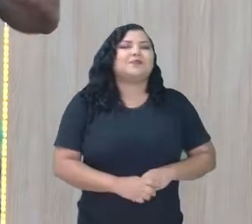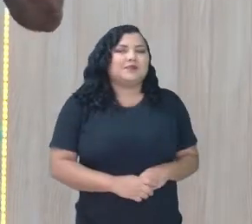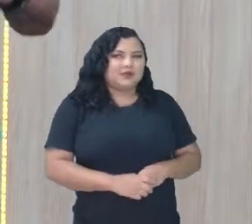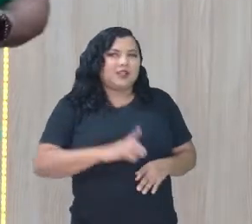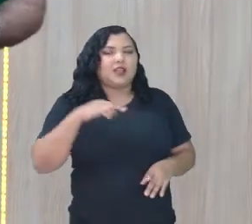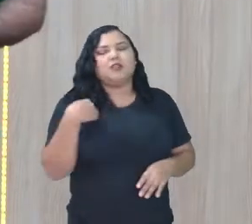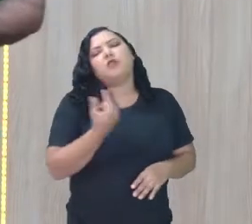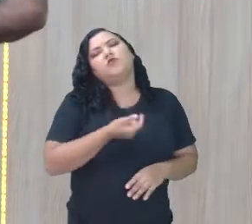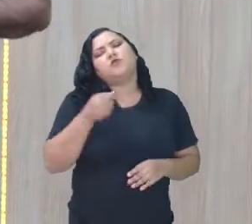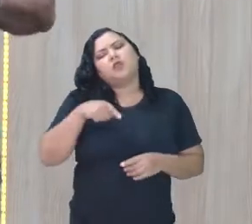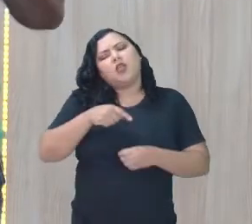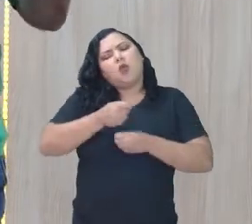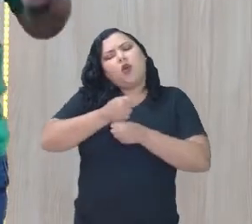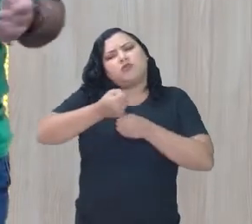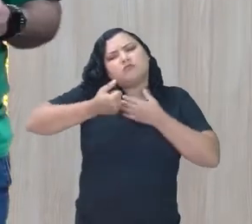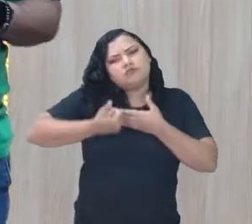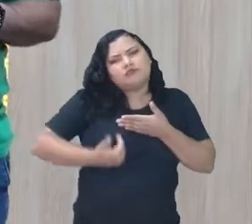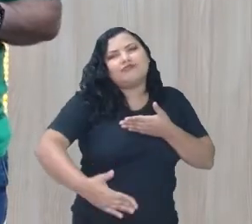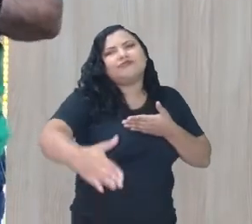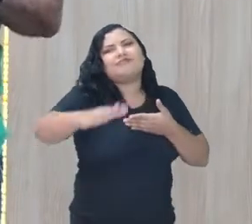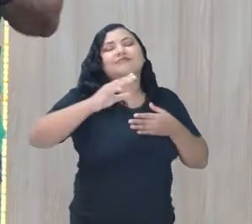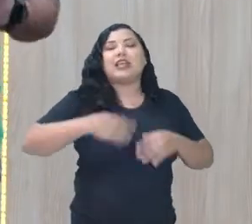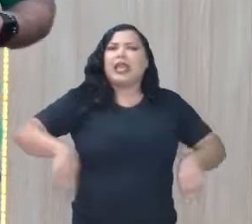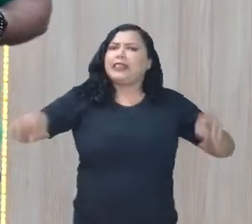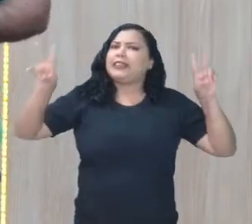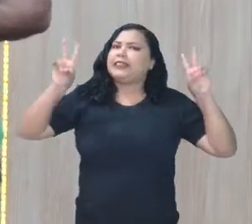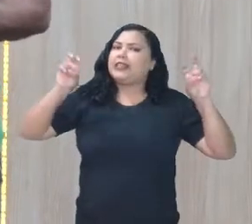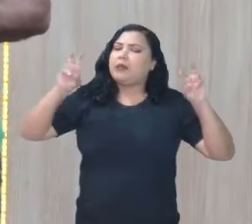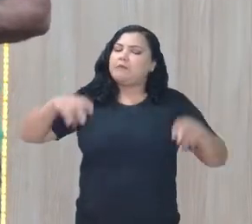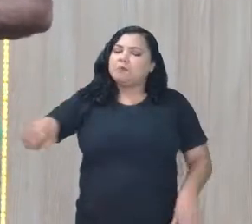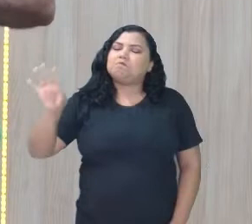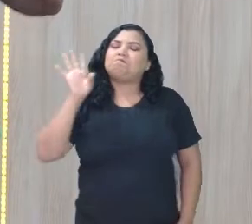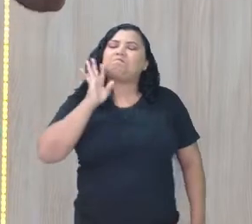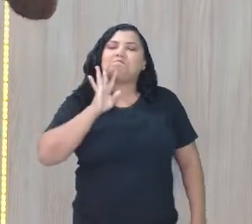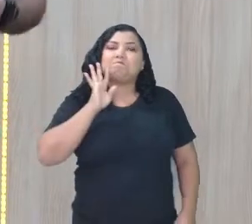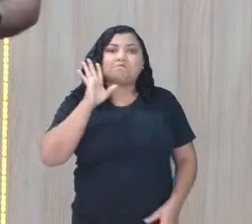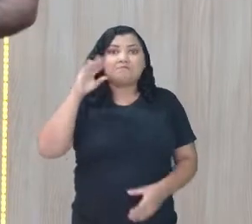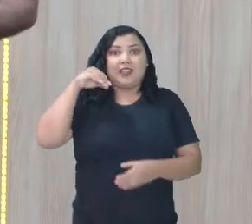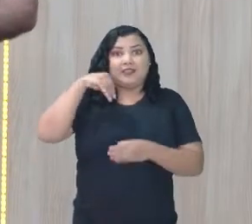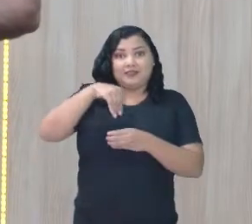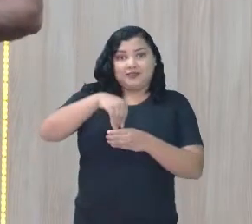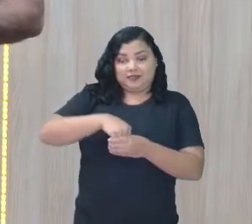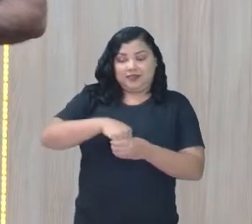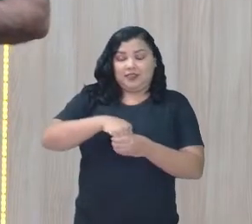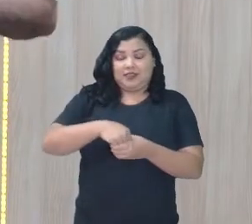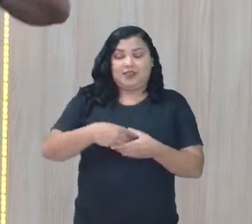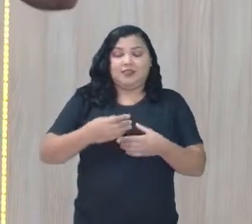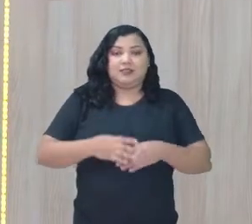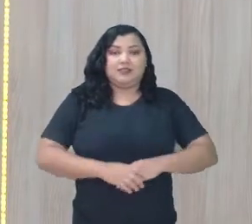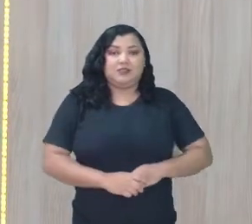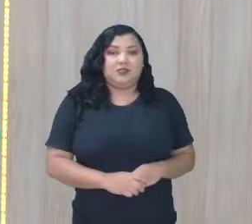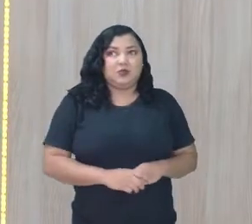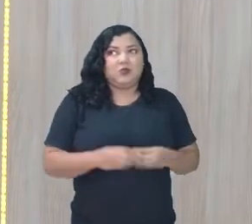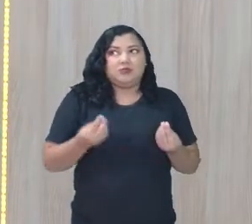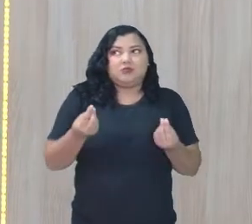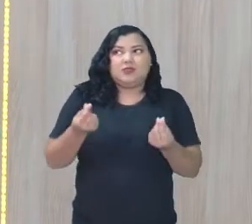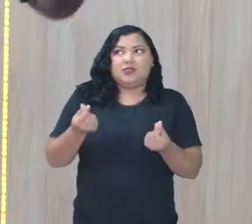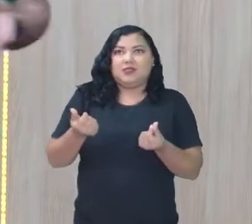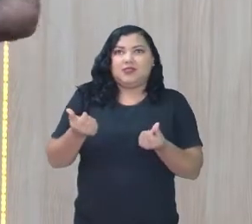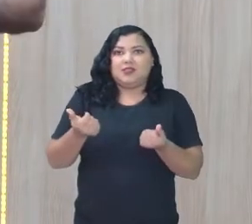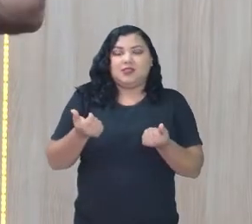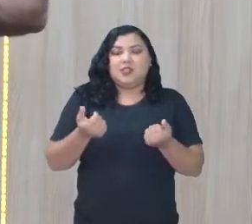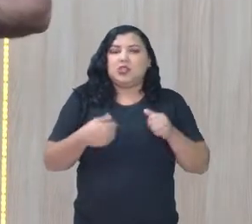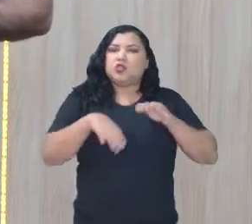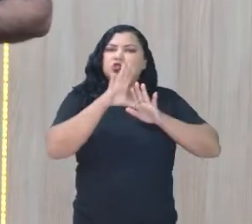trazer ao longo do ano temas que são interessantes dentro da